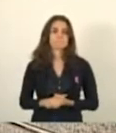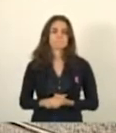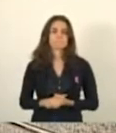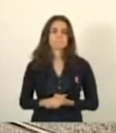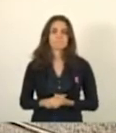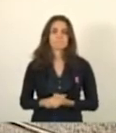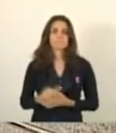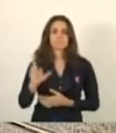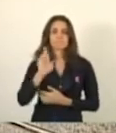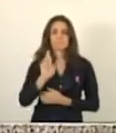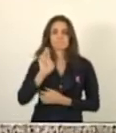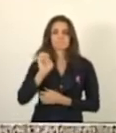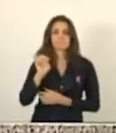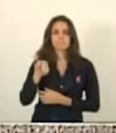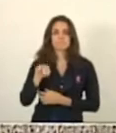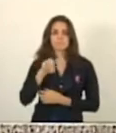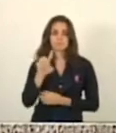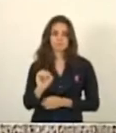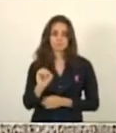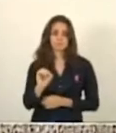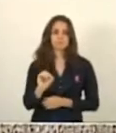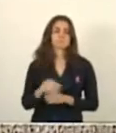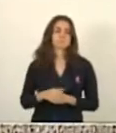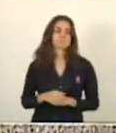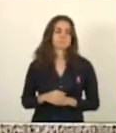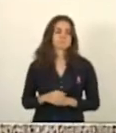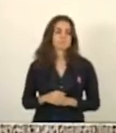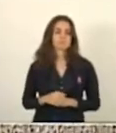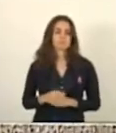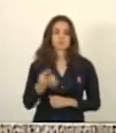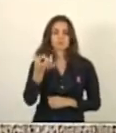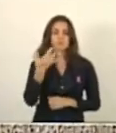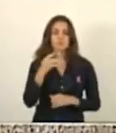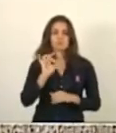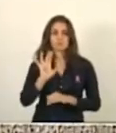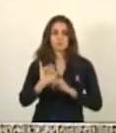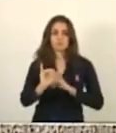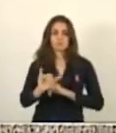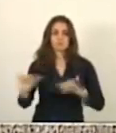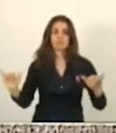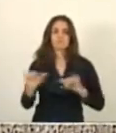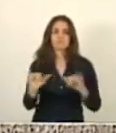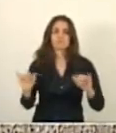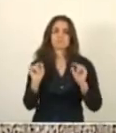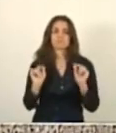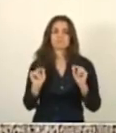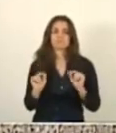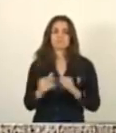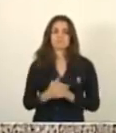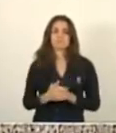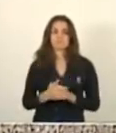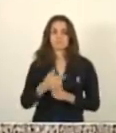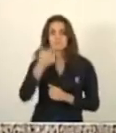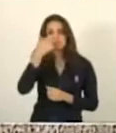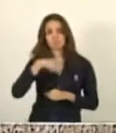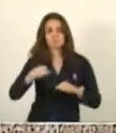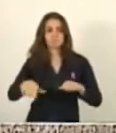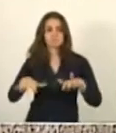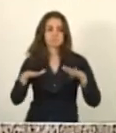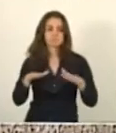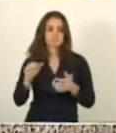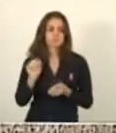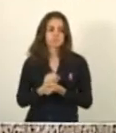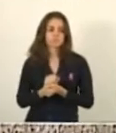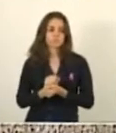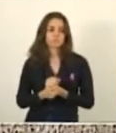Com a palavra, deputado Renzo Vasconcelos. Só gostaria de registrar que eu estava também nesse plenário, junto com o